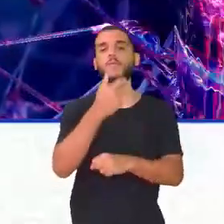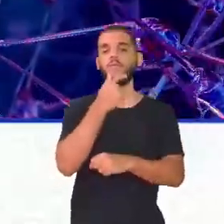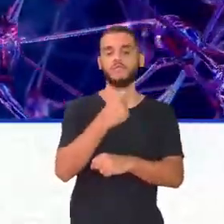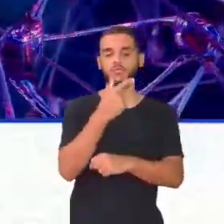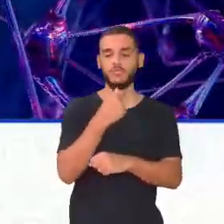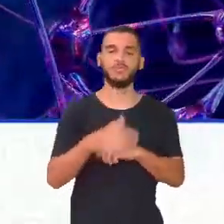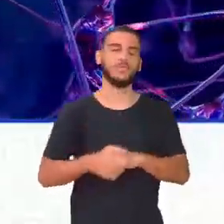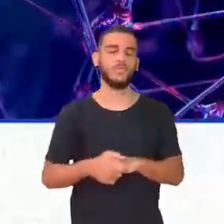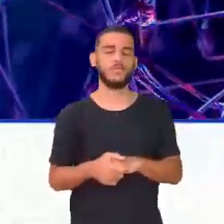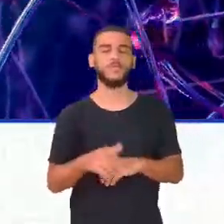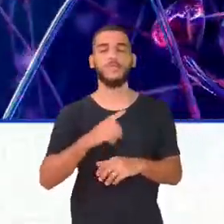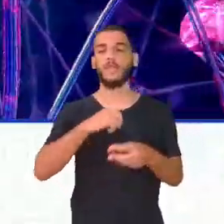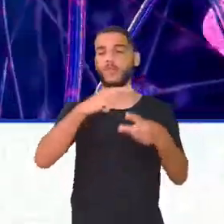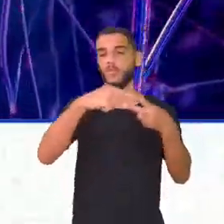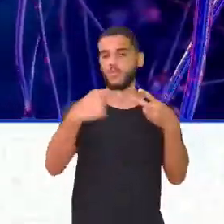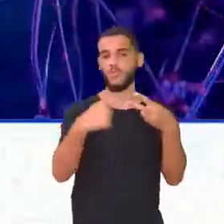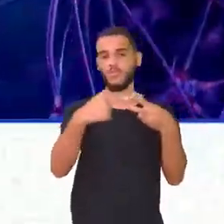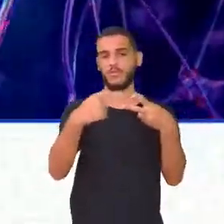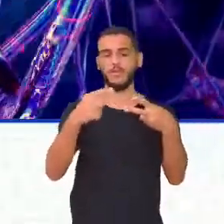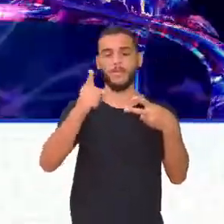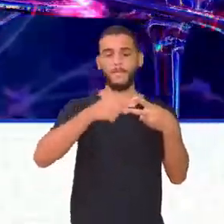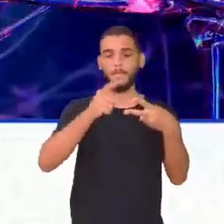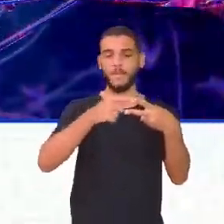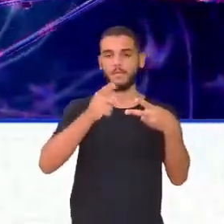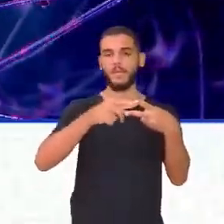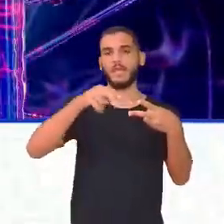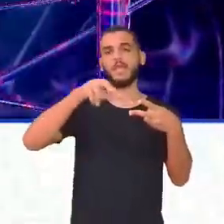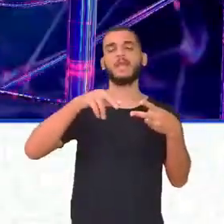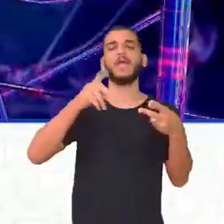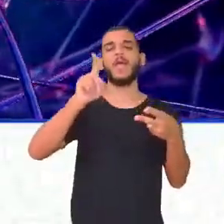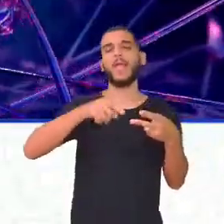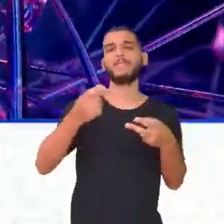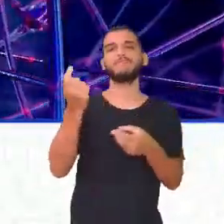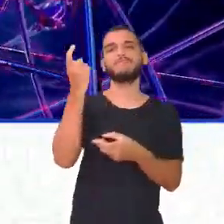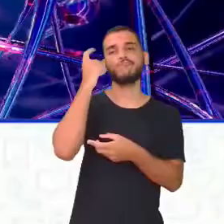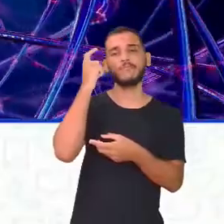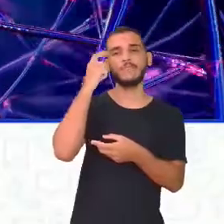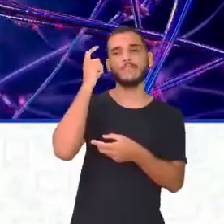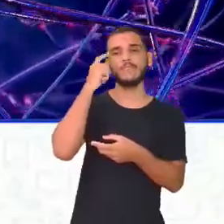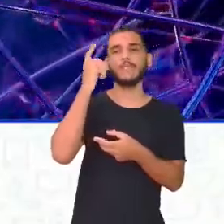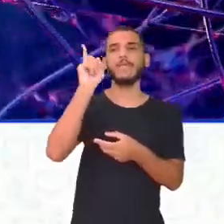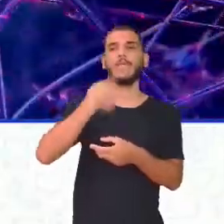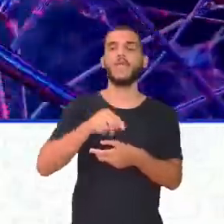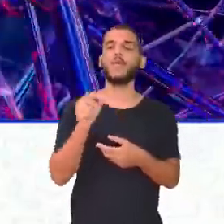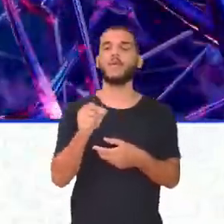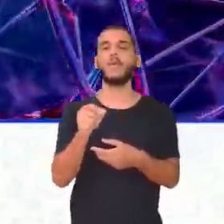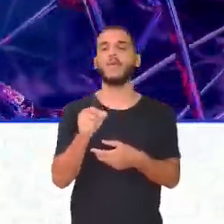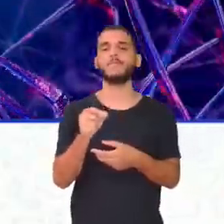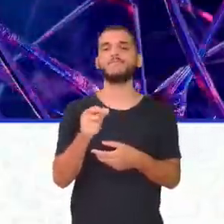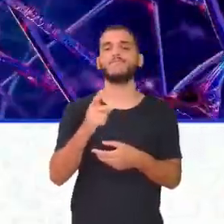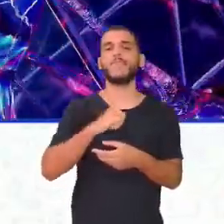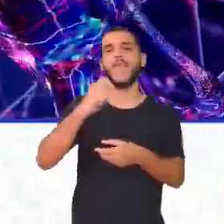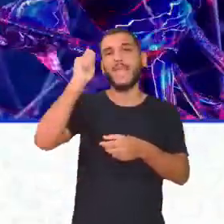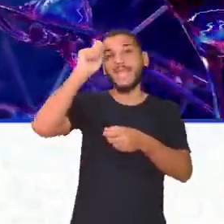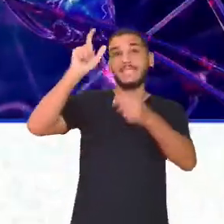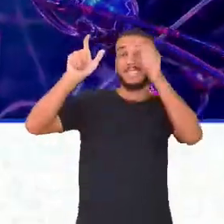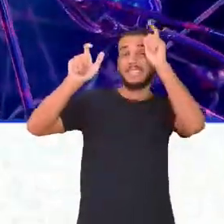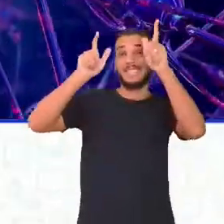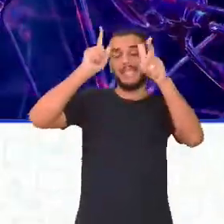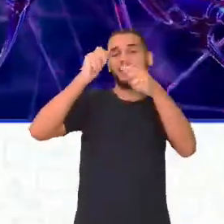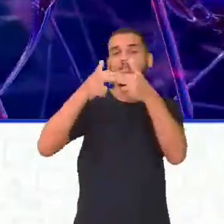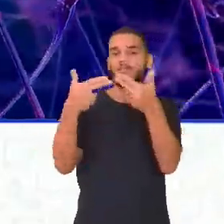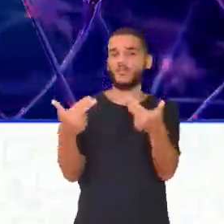A primeira significa razão, raciocínio que conduz à indução ou dedução de algo. Então a gente